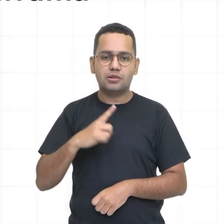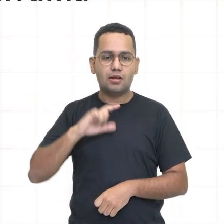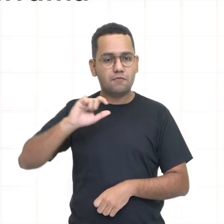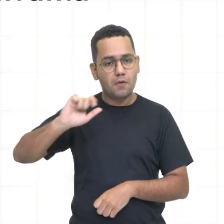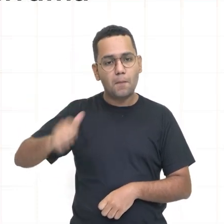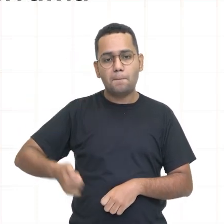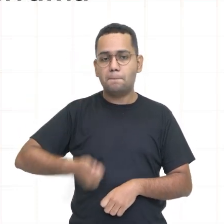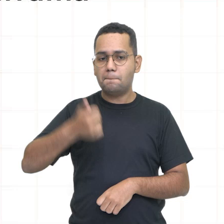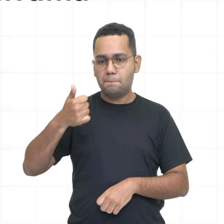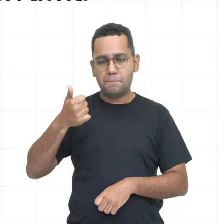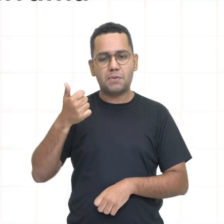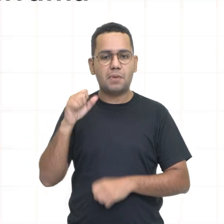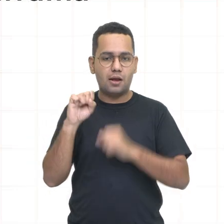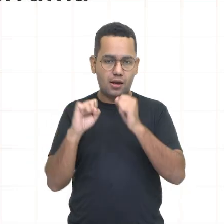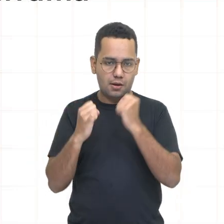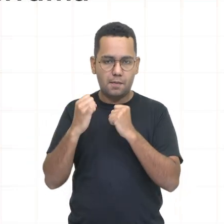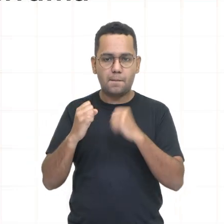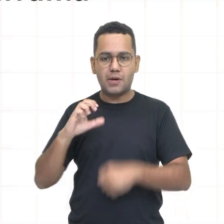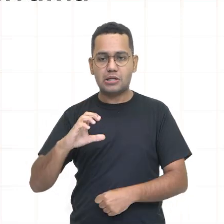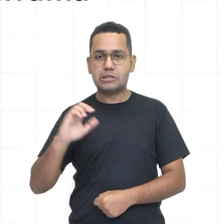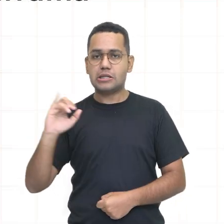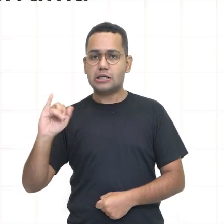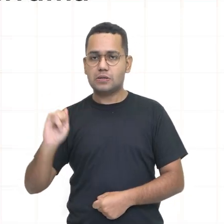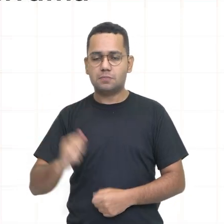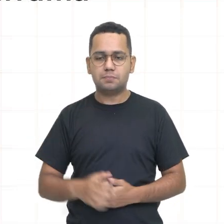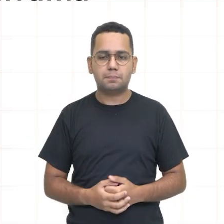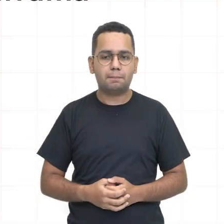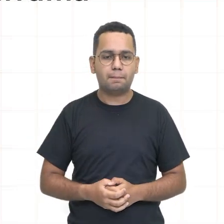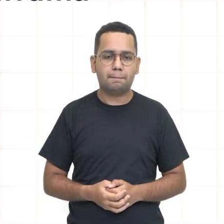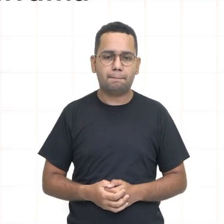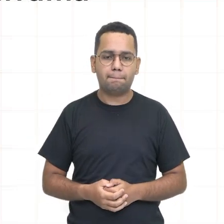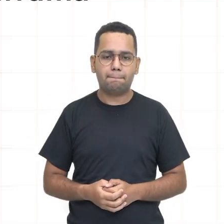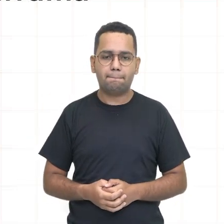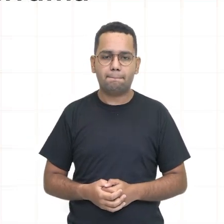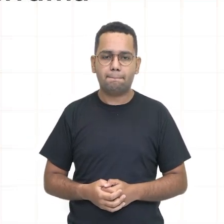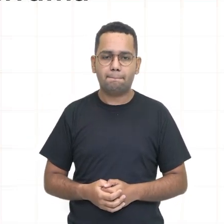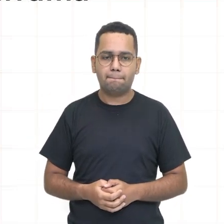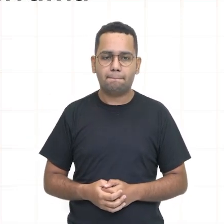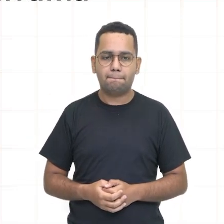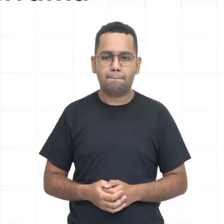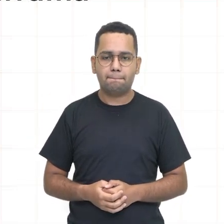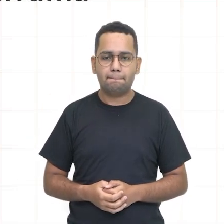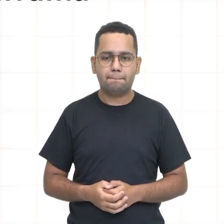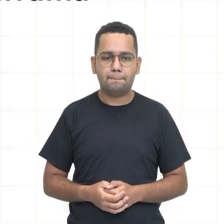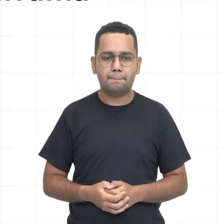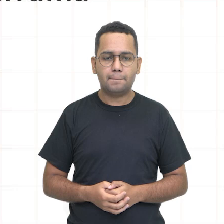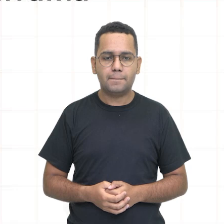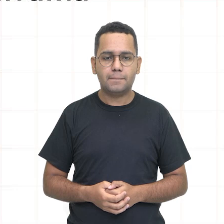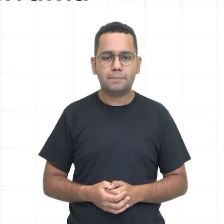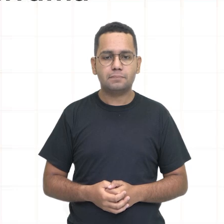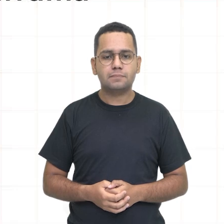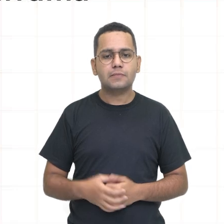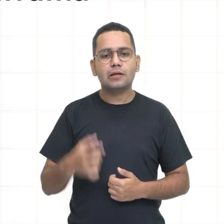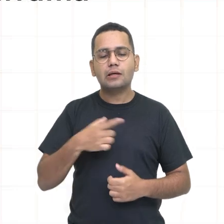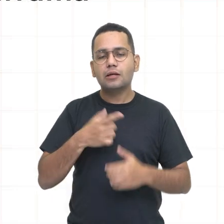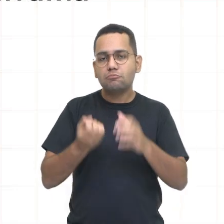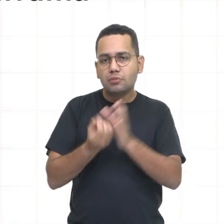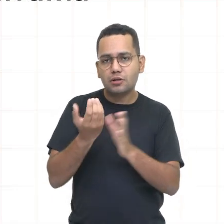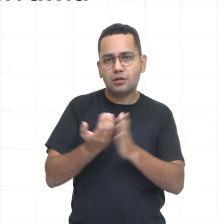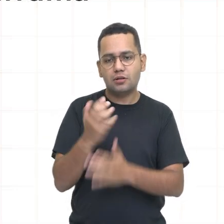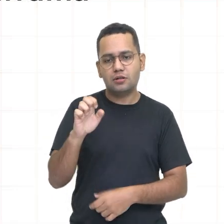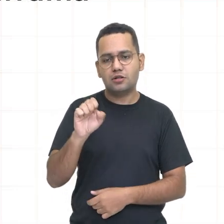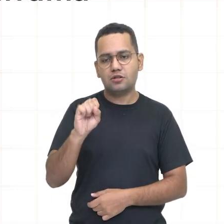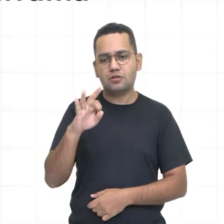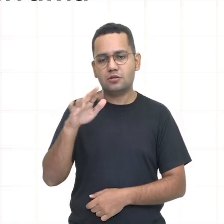da primeira indústria e a Companhia Industrial Amazonense, a CIA, que tinha como foco a produção